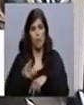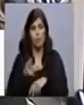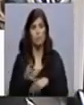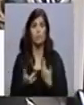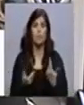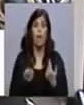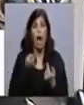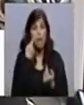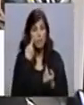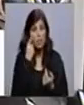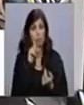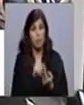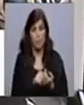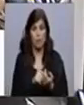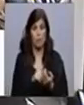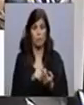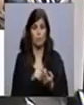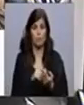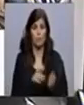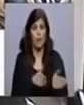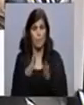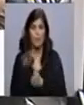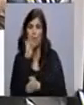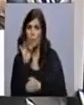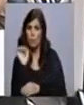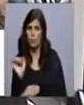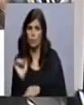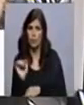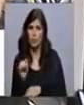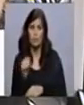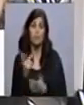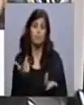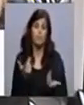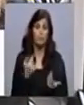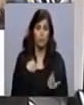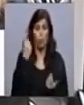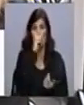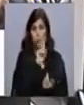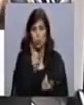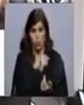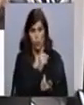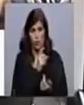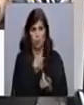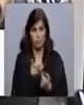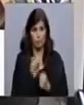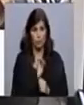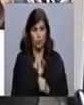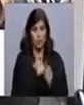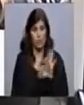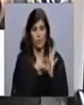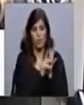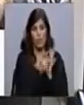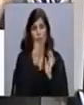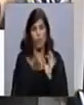também a parte familiar. Não é por acaso, eu sou professora catedrática, no meu currículo, no fim, eu escrevo